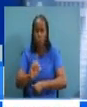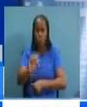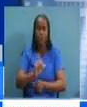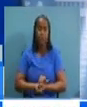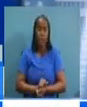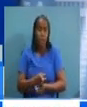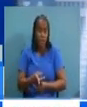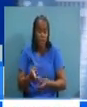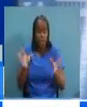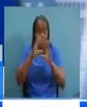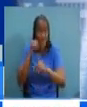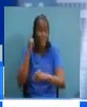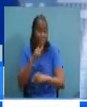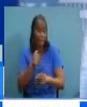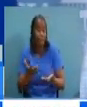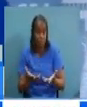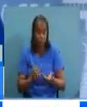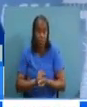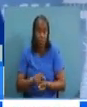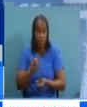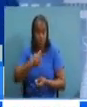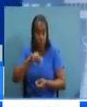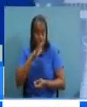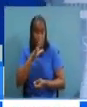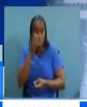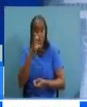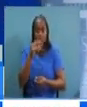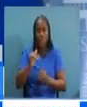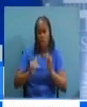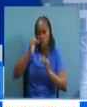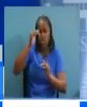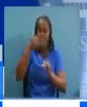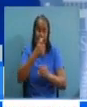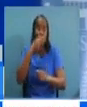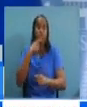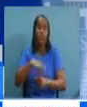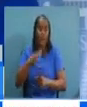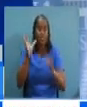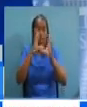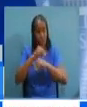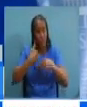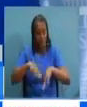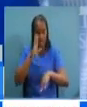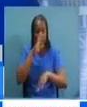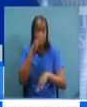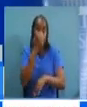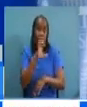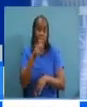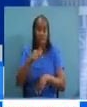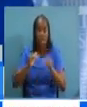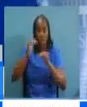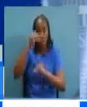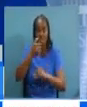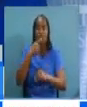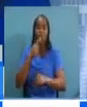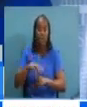isso é mais grave ainda, porque nos dizem que o país está a crescer 5 vezes mais. Mas se o país está a crescer 5 vezes mais, onde é que